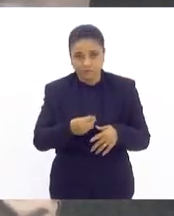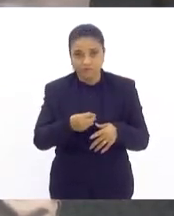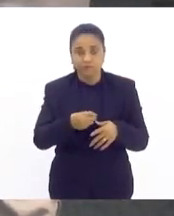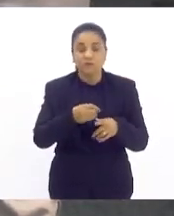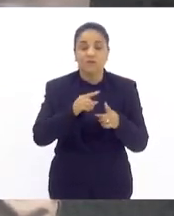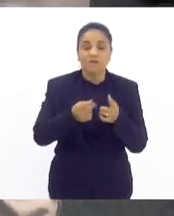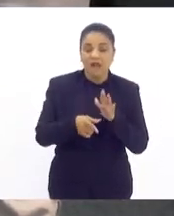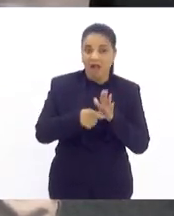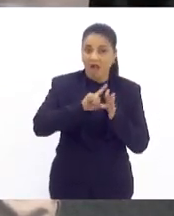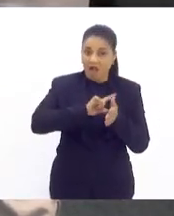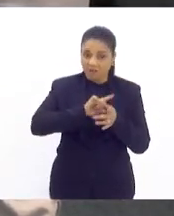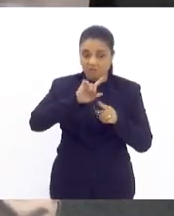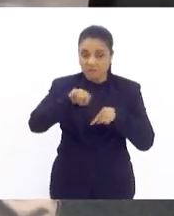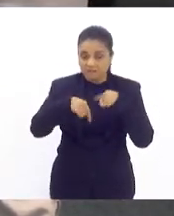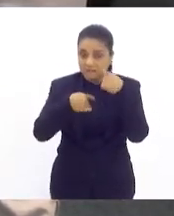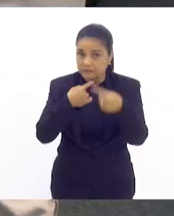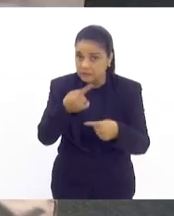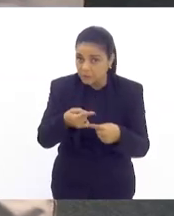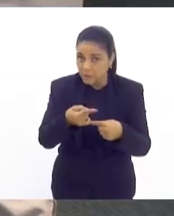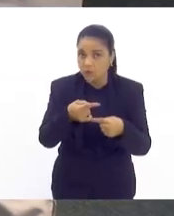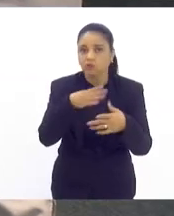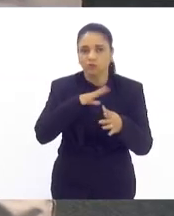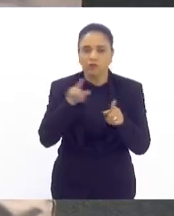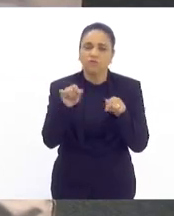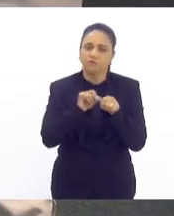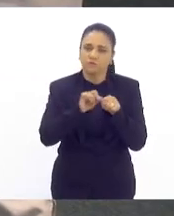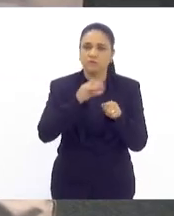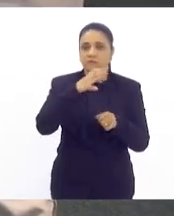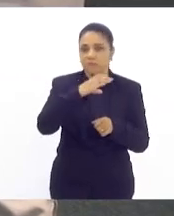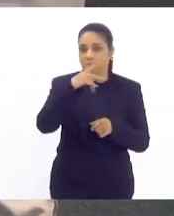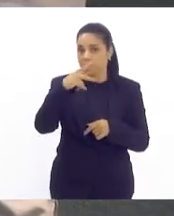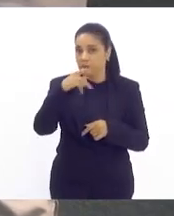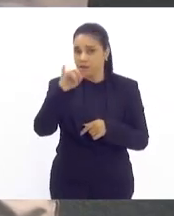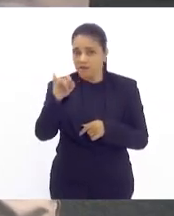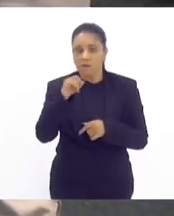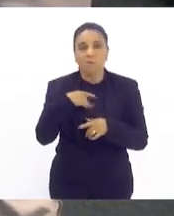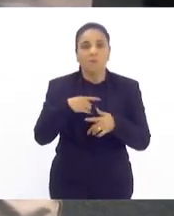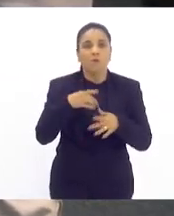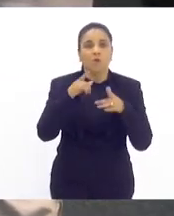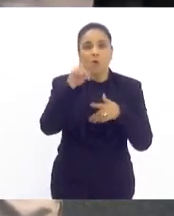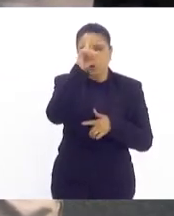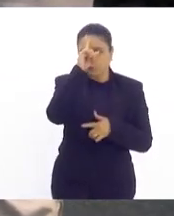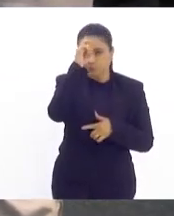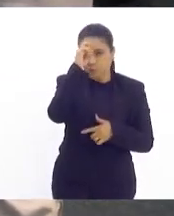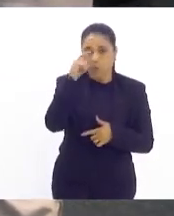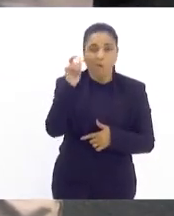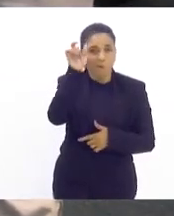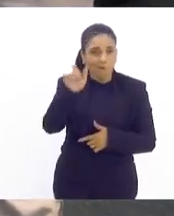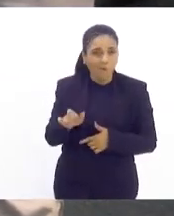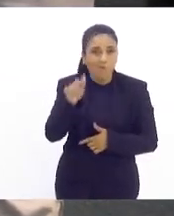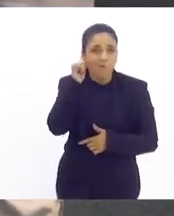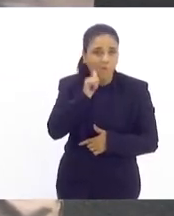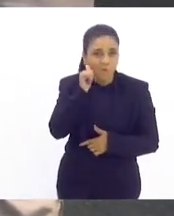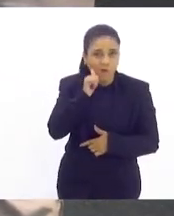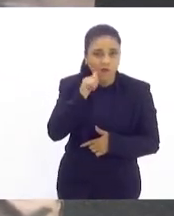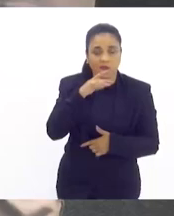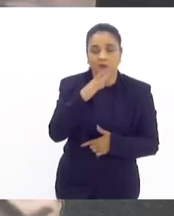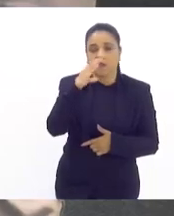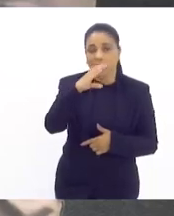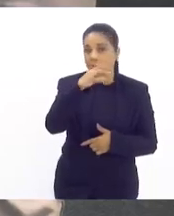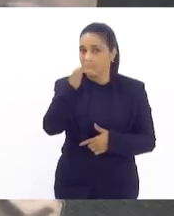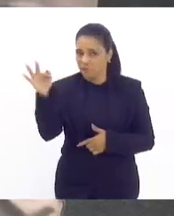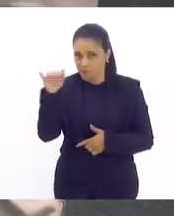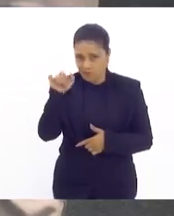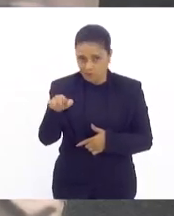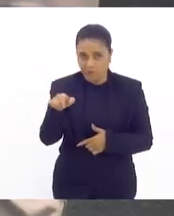nós fizemos uma CPI do Hospital da Mulher de Cabo Frio e nós conseguimos apurar isso então nessas unidades